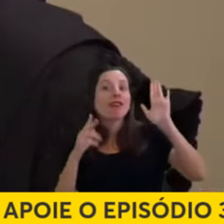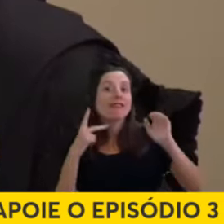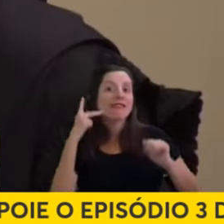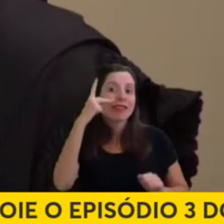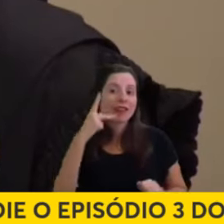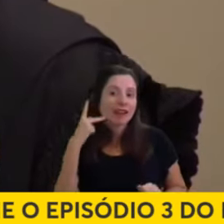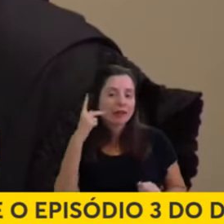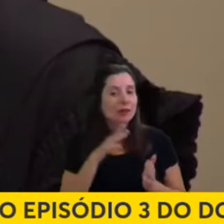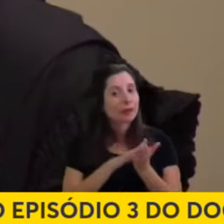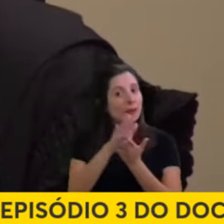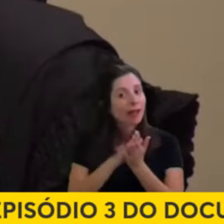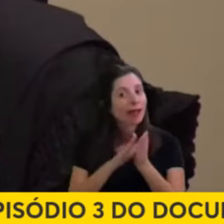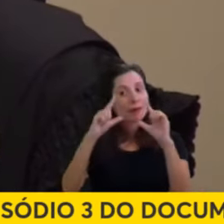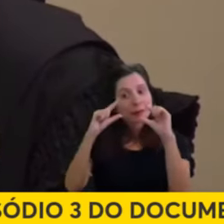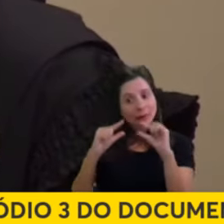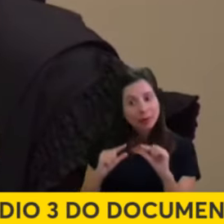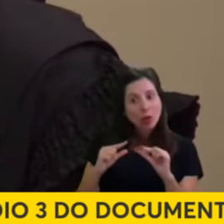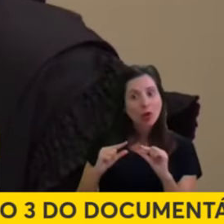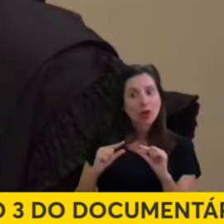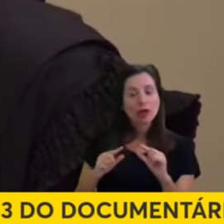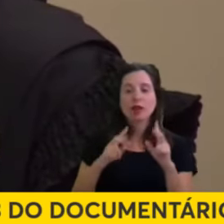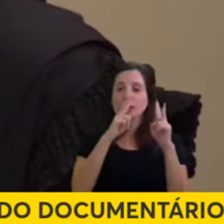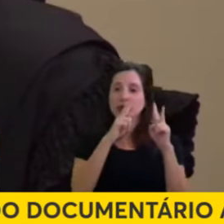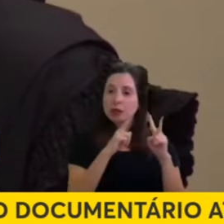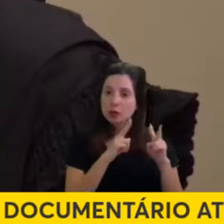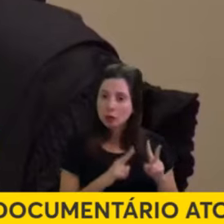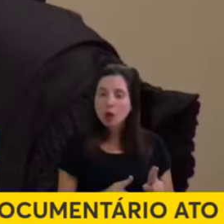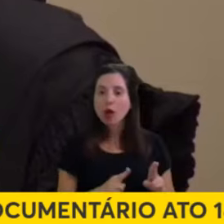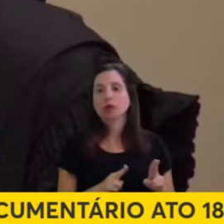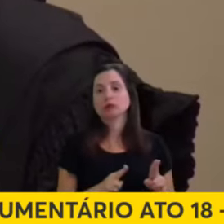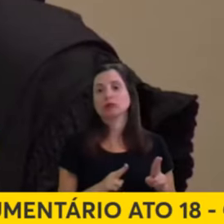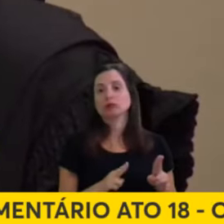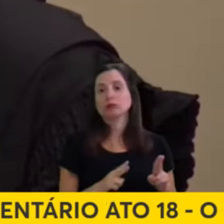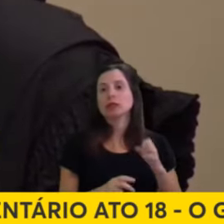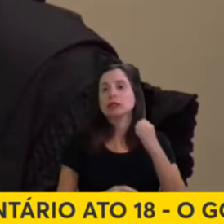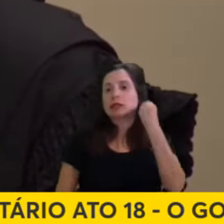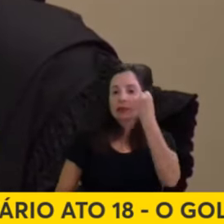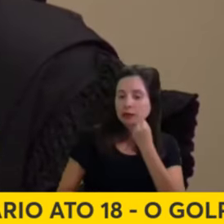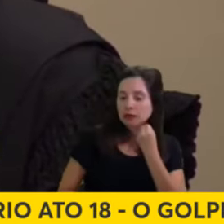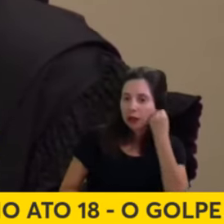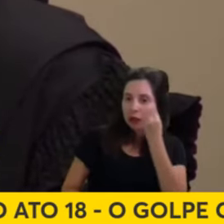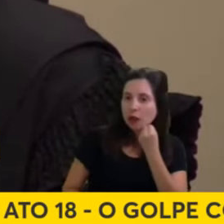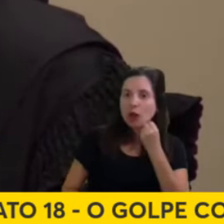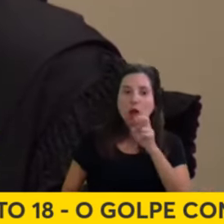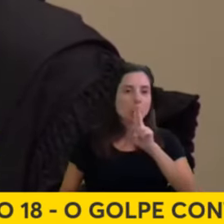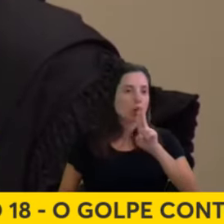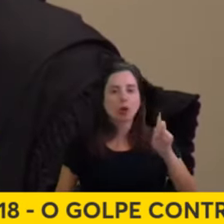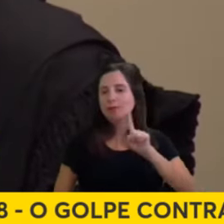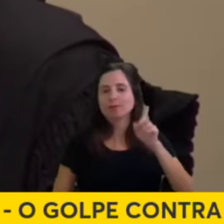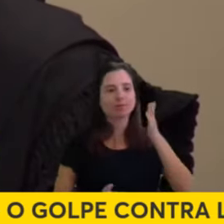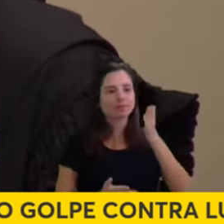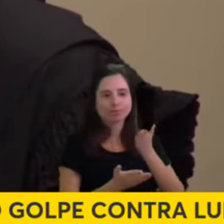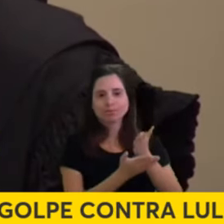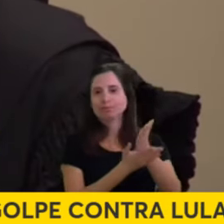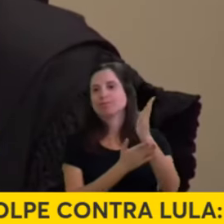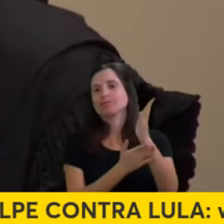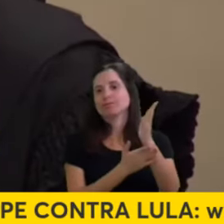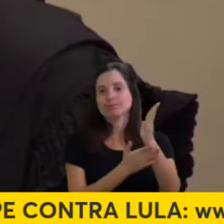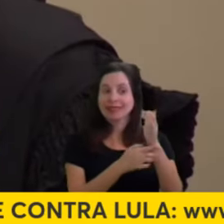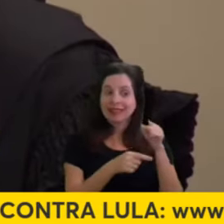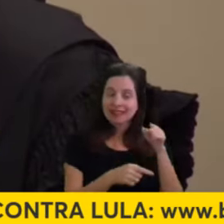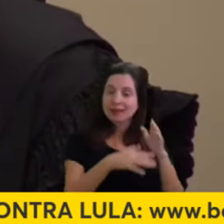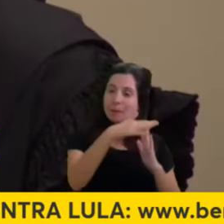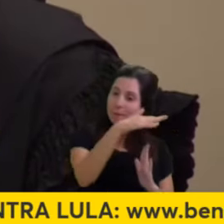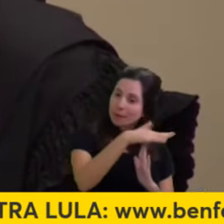menor o mesmo vale para o legislativo pré-candidato a Senador com nome não aprovado em convenção teria grandes limitações para se